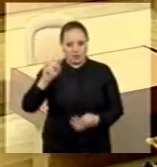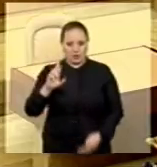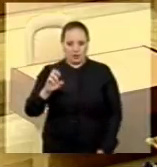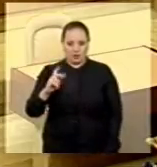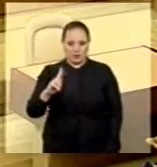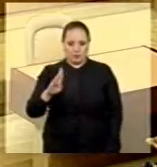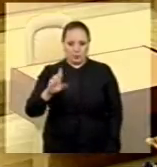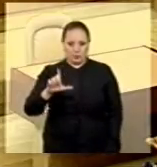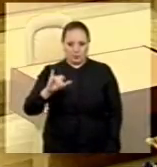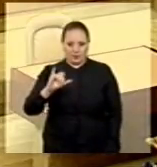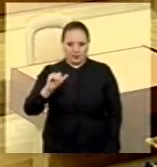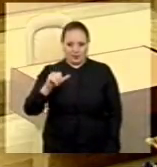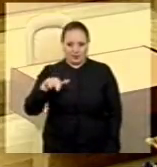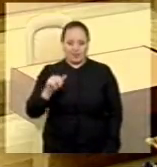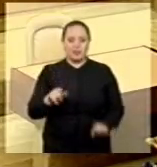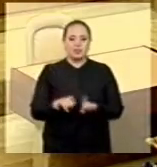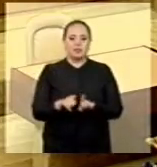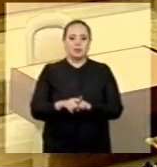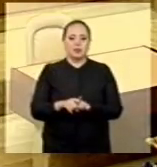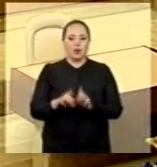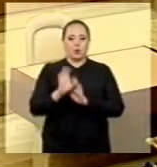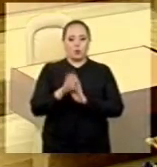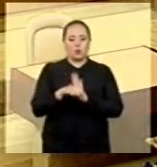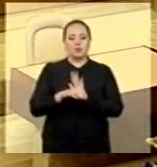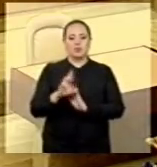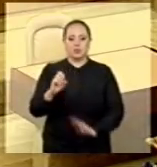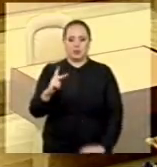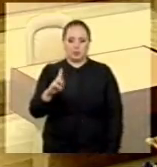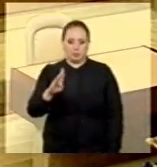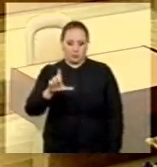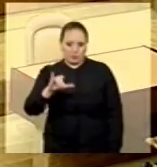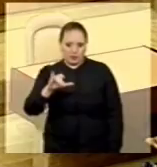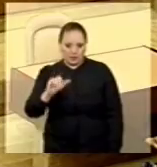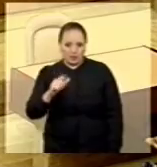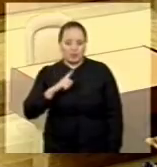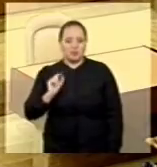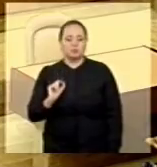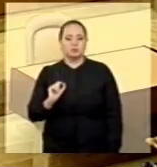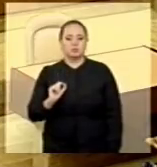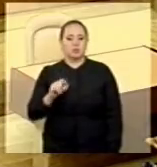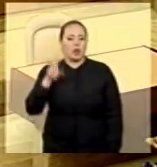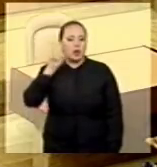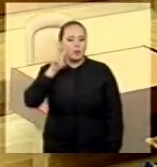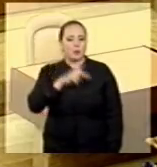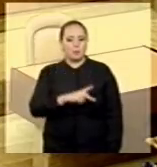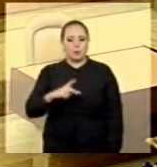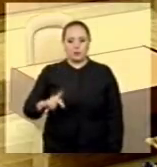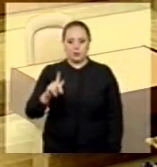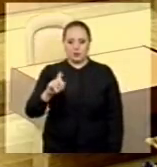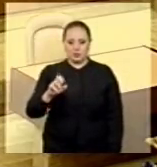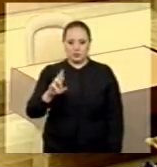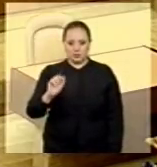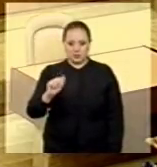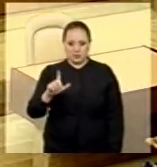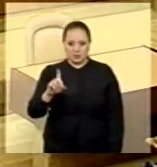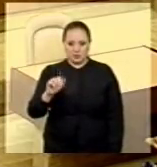própria noção de república, ao magistério irrepreensível do saudoso professor Geraldo Ataliba, na